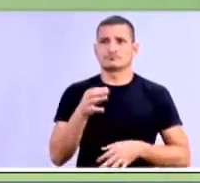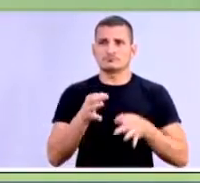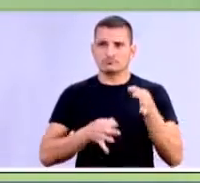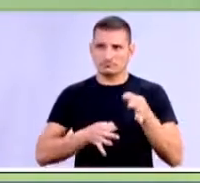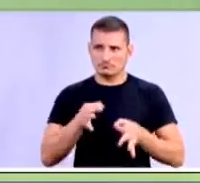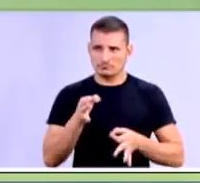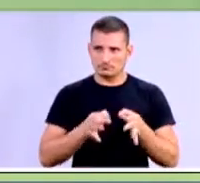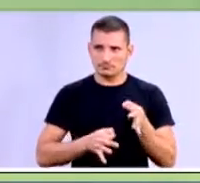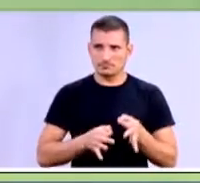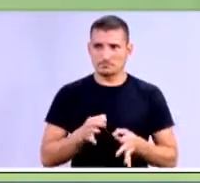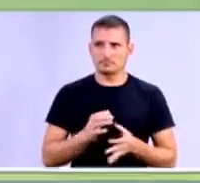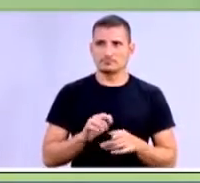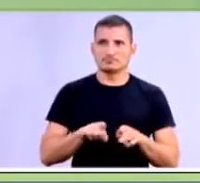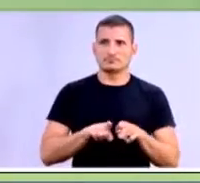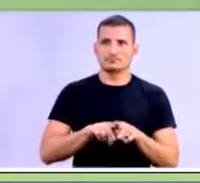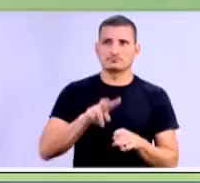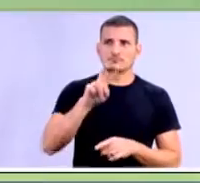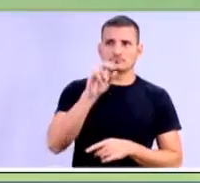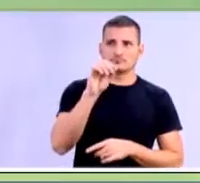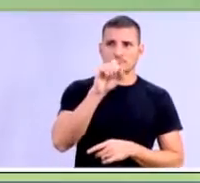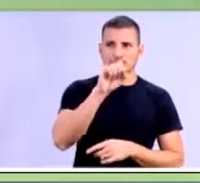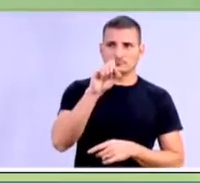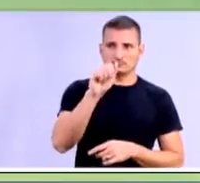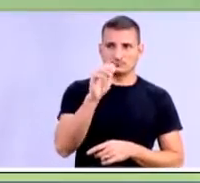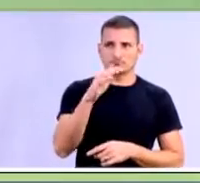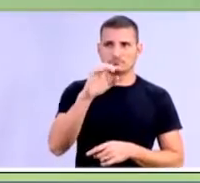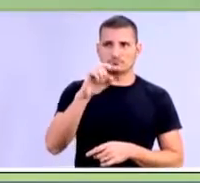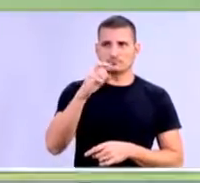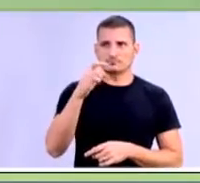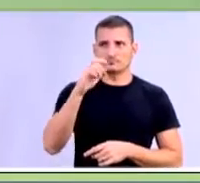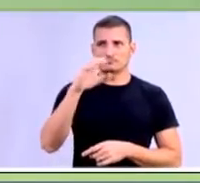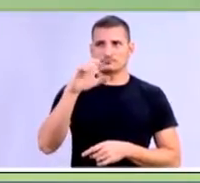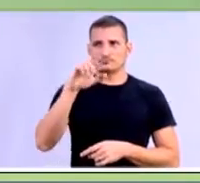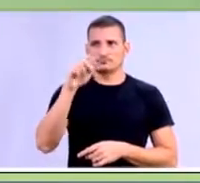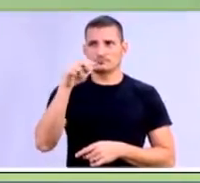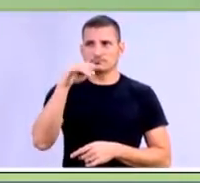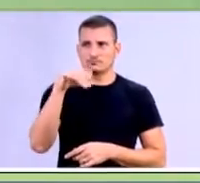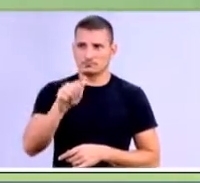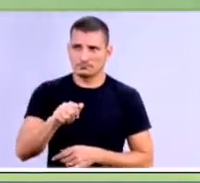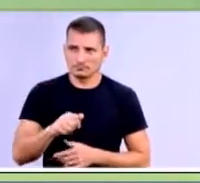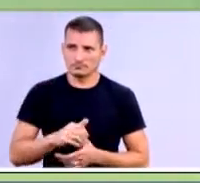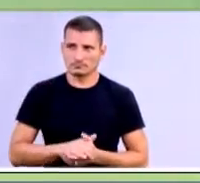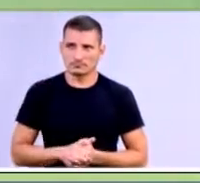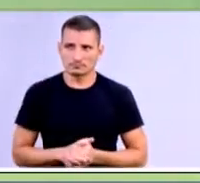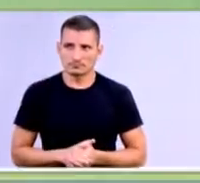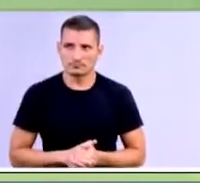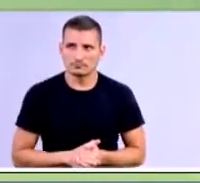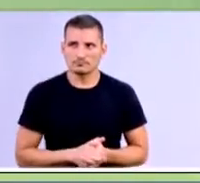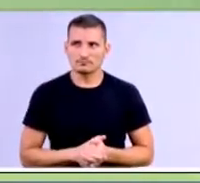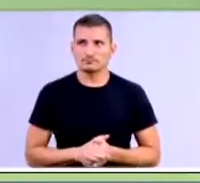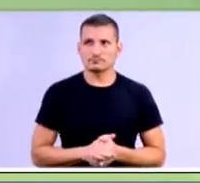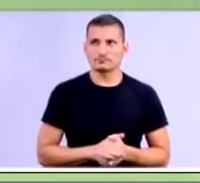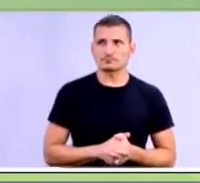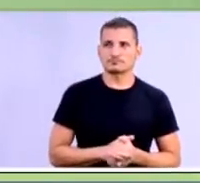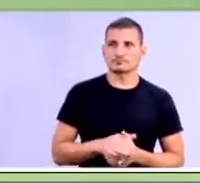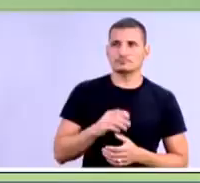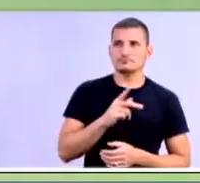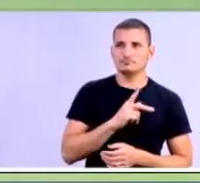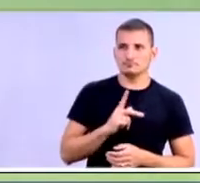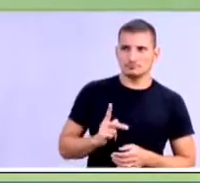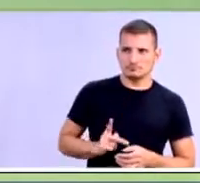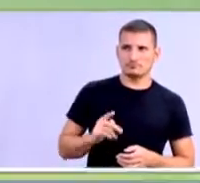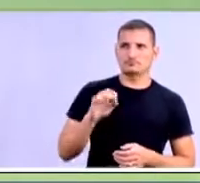juízes, também é o Vossa Excelência. Para o presidente é Excelentíssimo Senhor Presidente